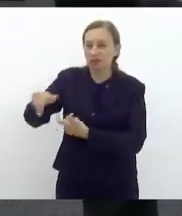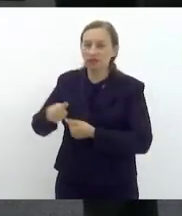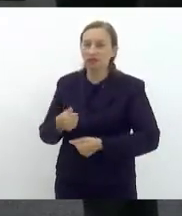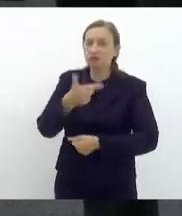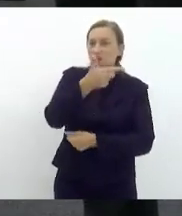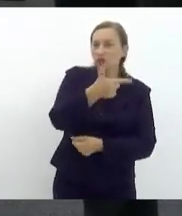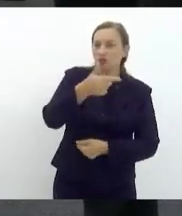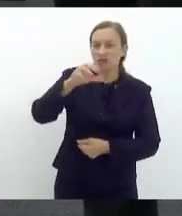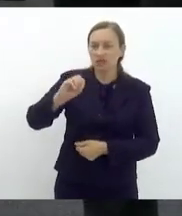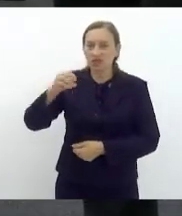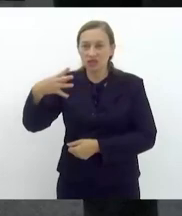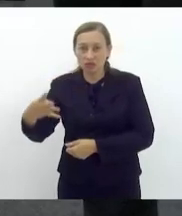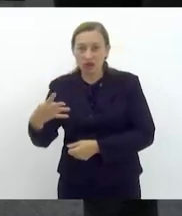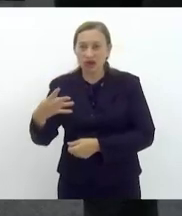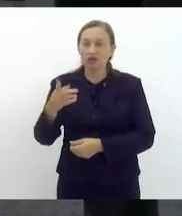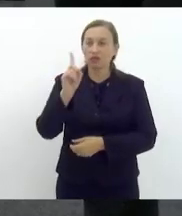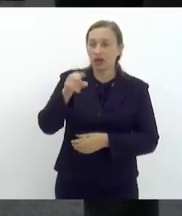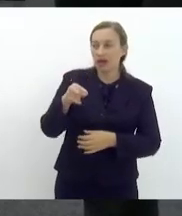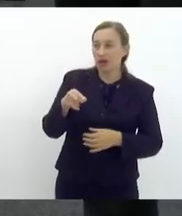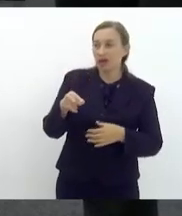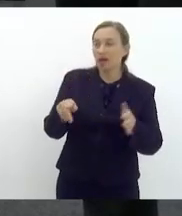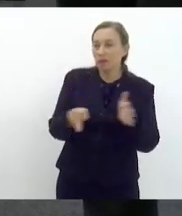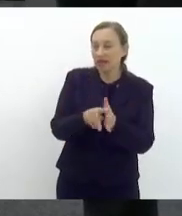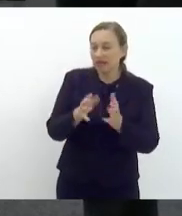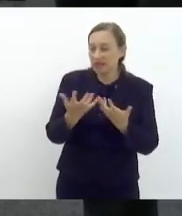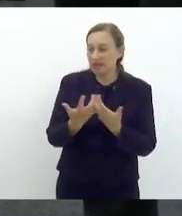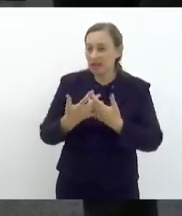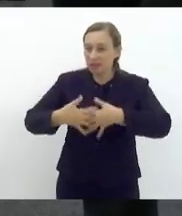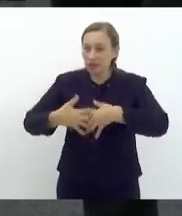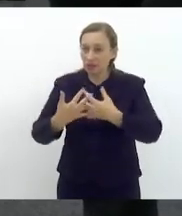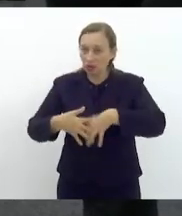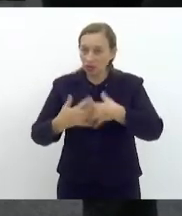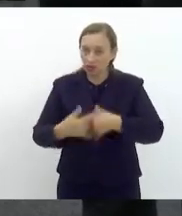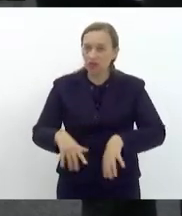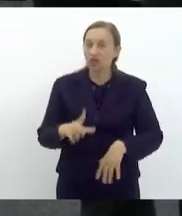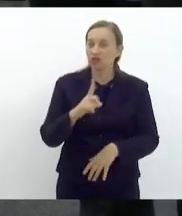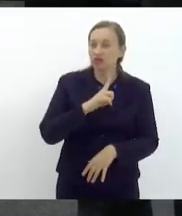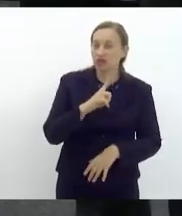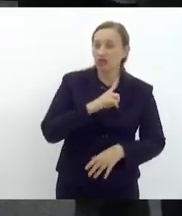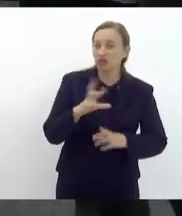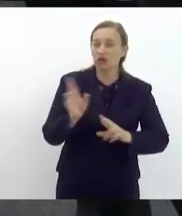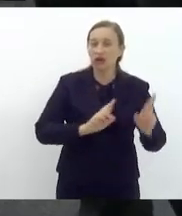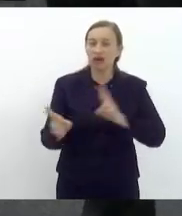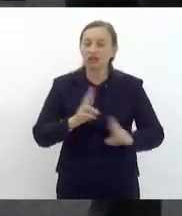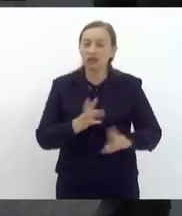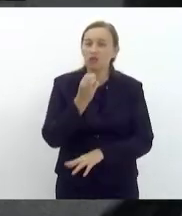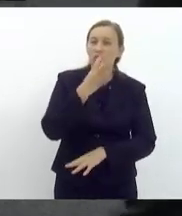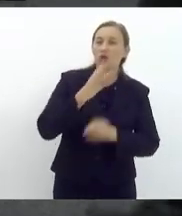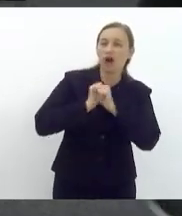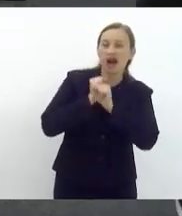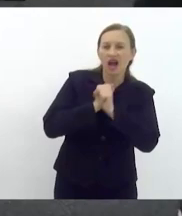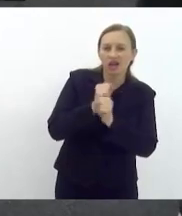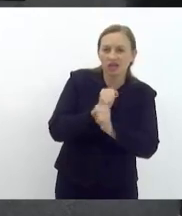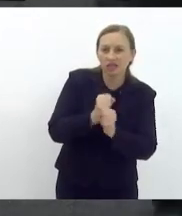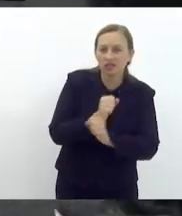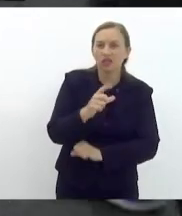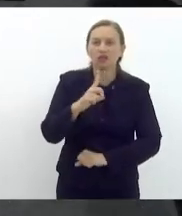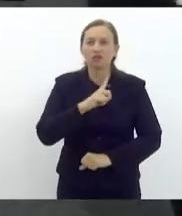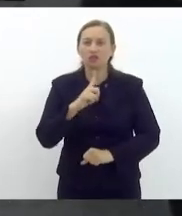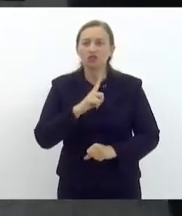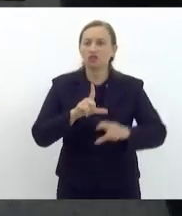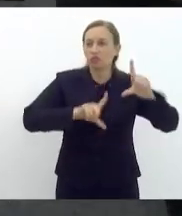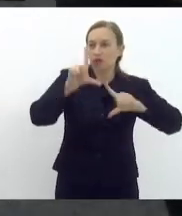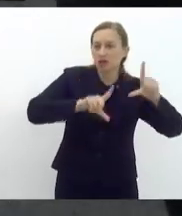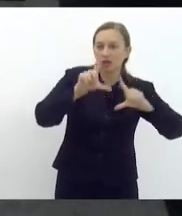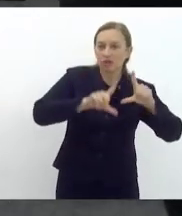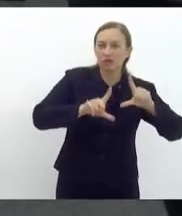petropolitanos. A gente tem o Museu das Forças Expedicionárias brasileiras em Petrópolis. Eu tenho uma relação boa com eles há muito tempo. Quando eu tinha programa de TV,